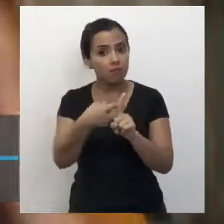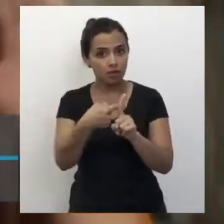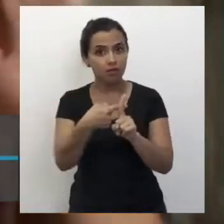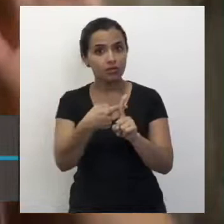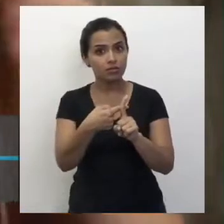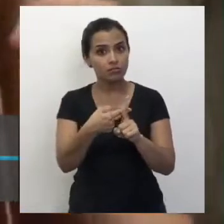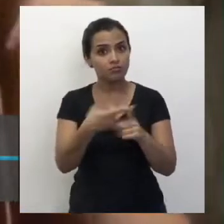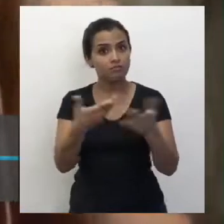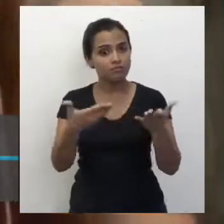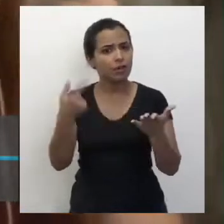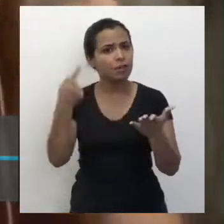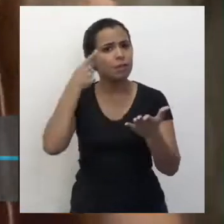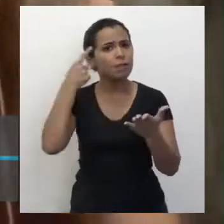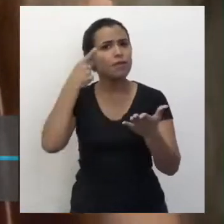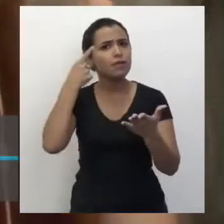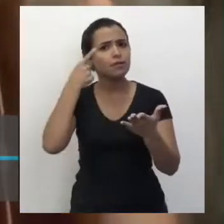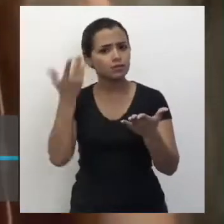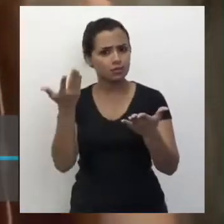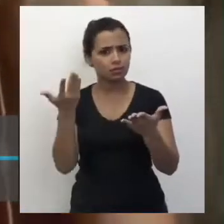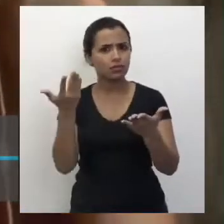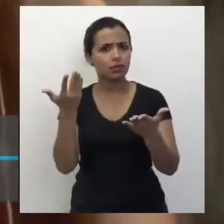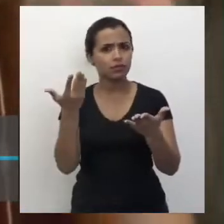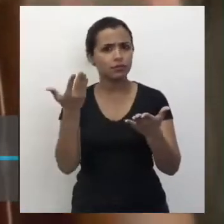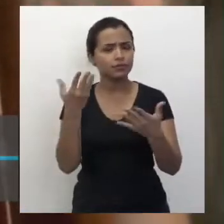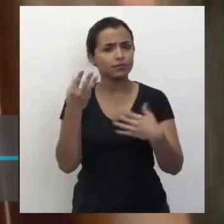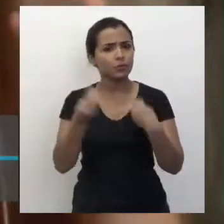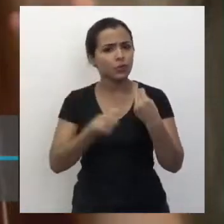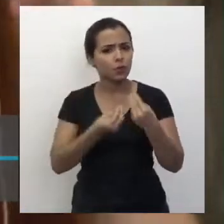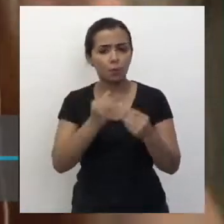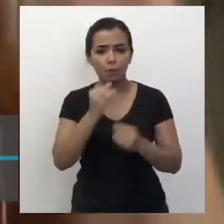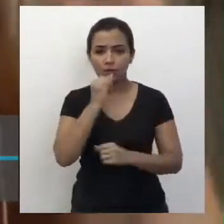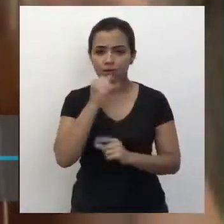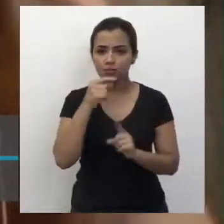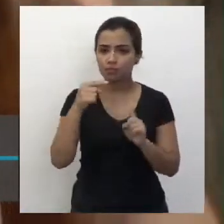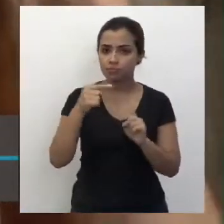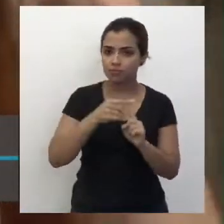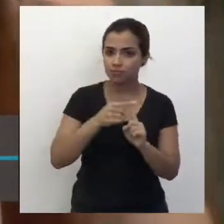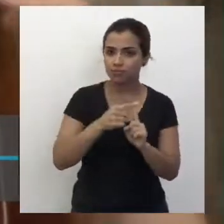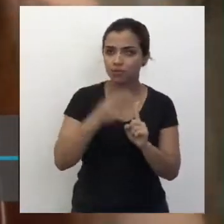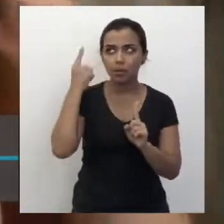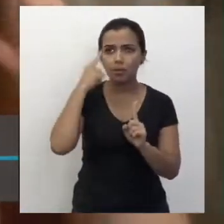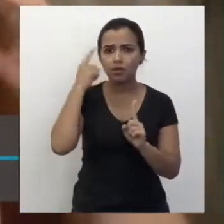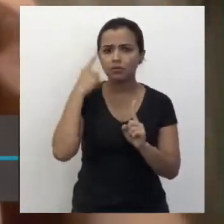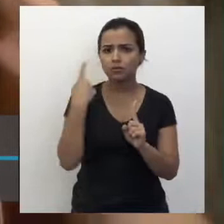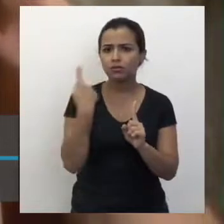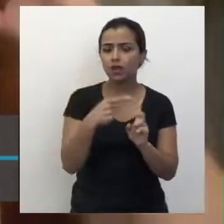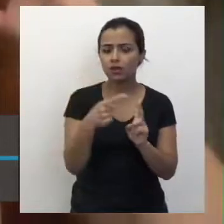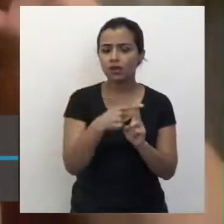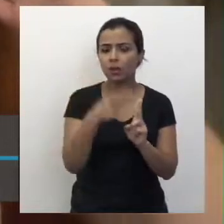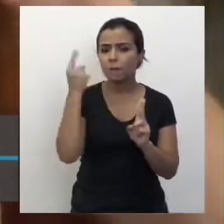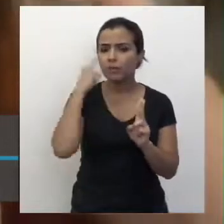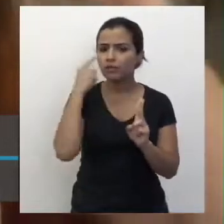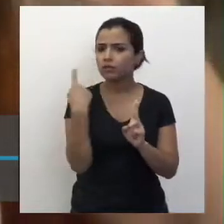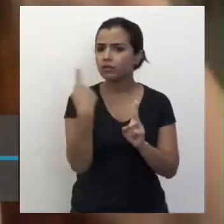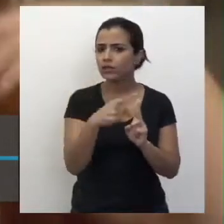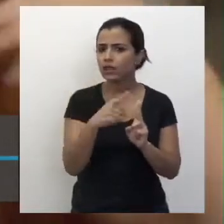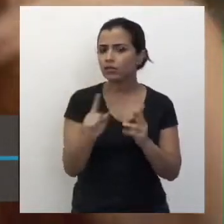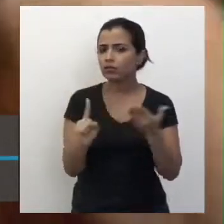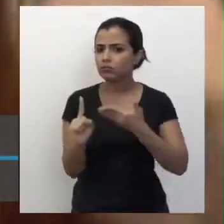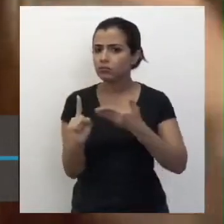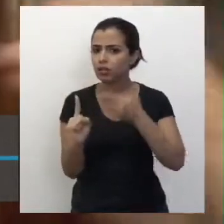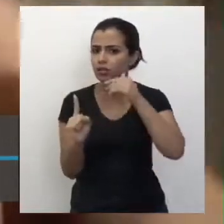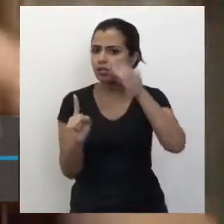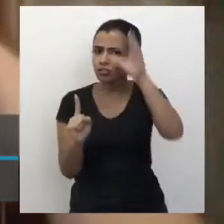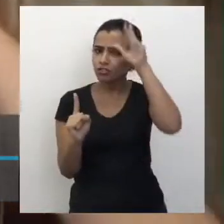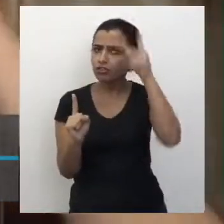gente começa a pensar, né? Como o Candinho, como a Clara, como a tia da Clara, e o que é que nós faríamos se